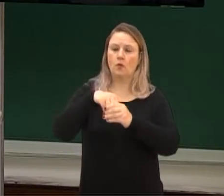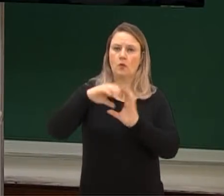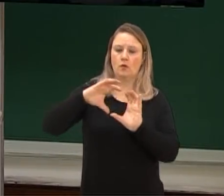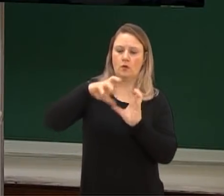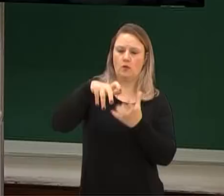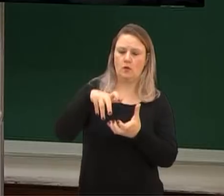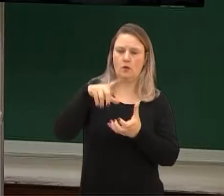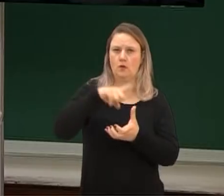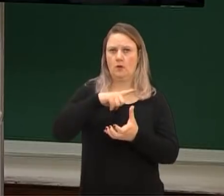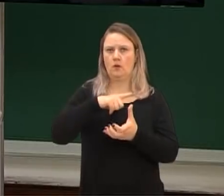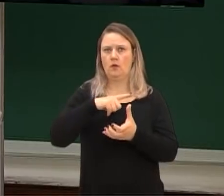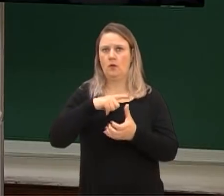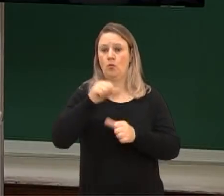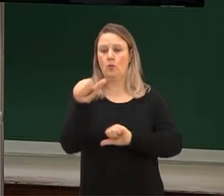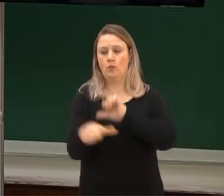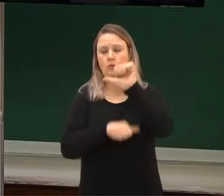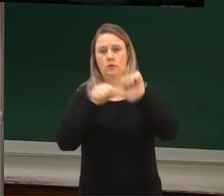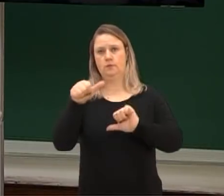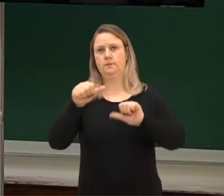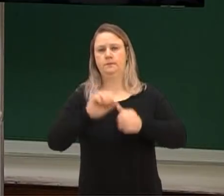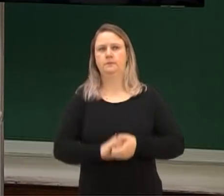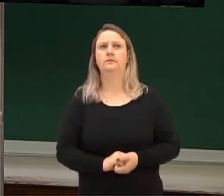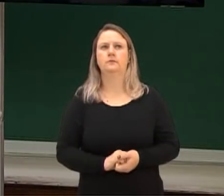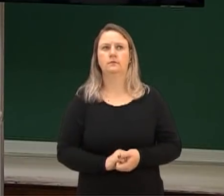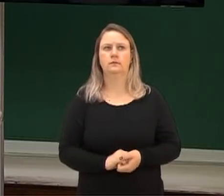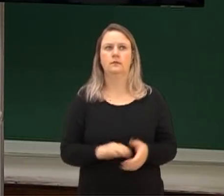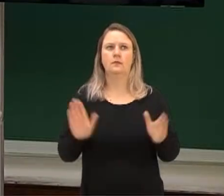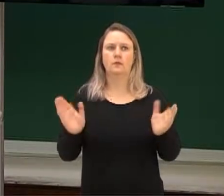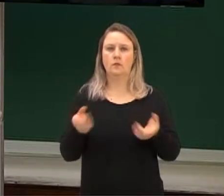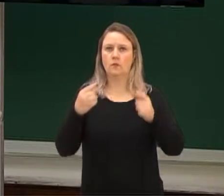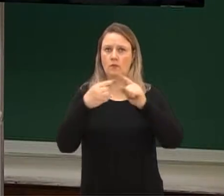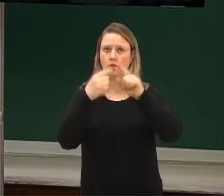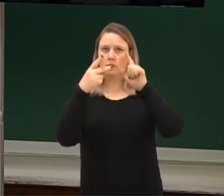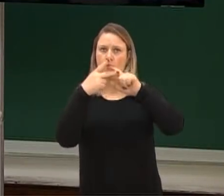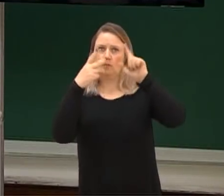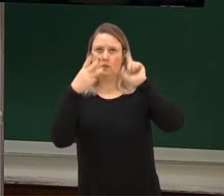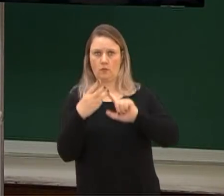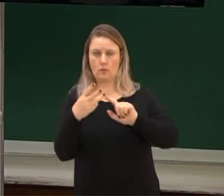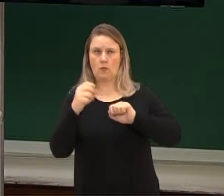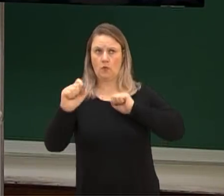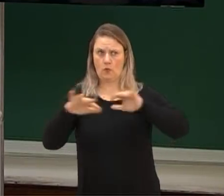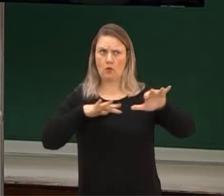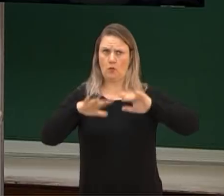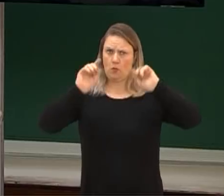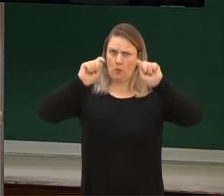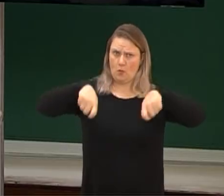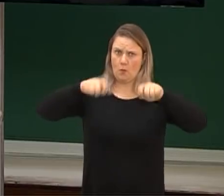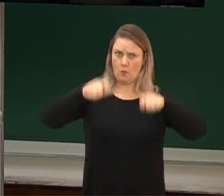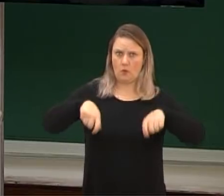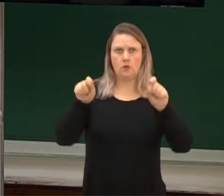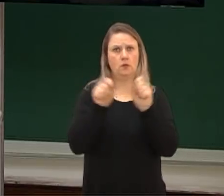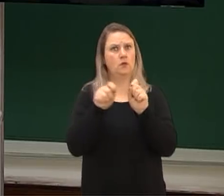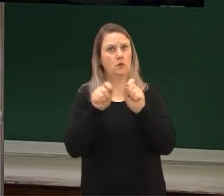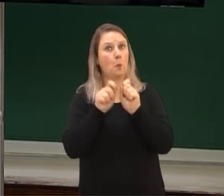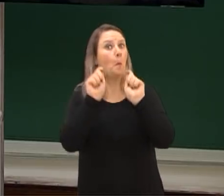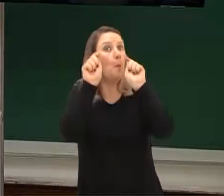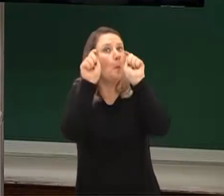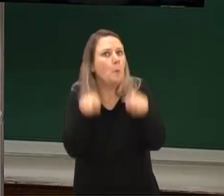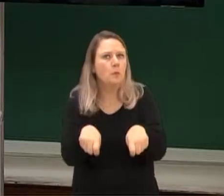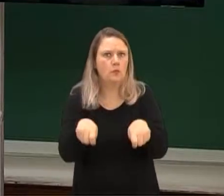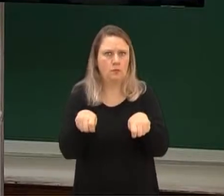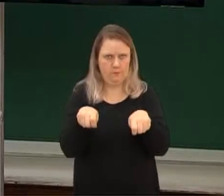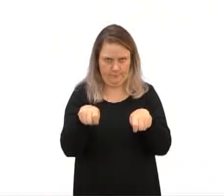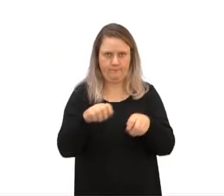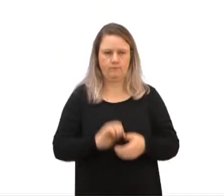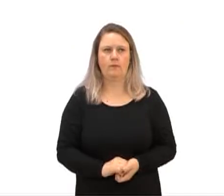tenham essa instabilidade. Esses três aqui são os movimentos possíveis que as placas tectônicas fazem.